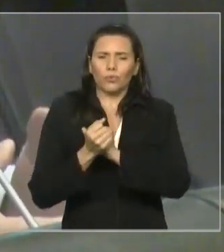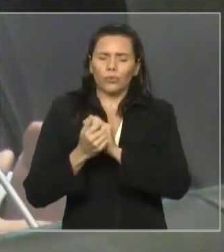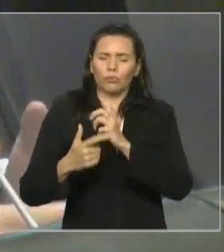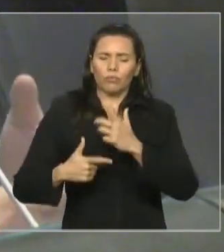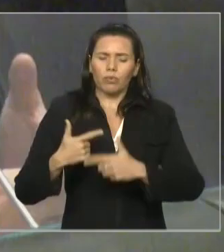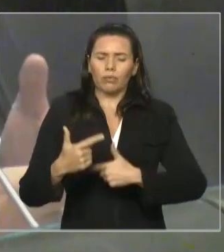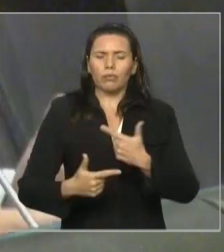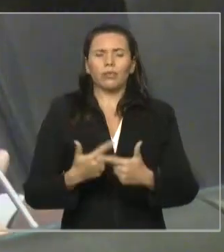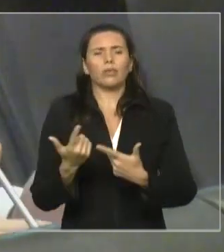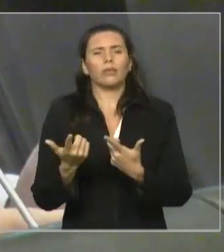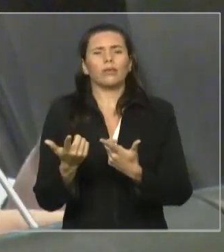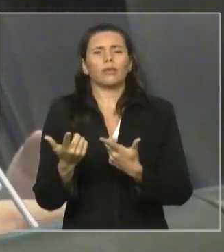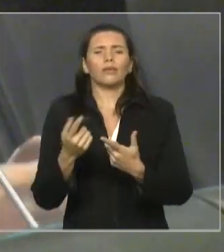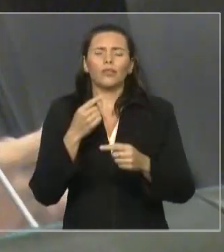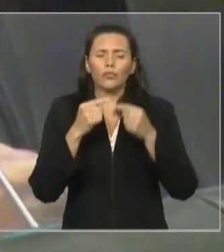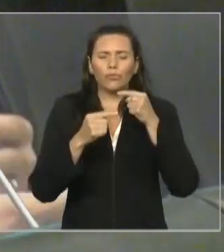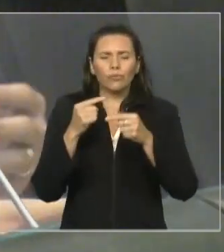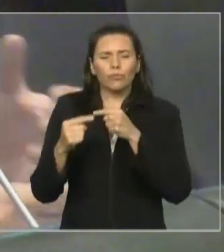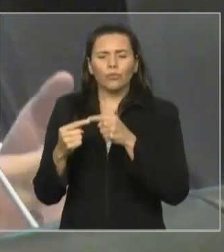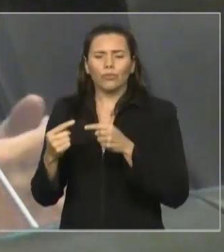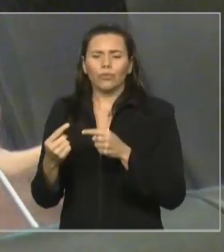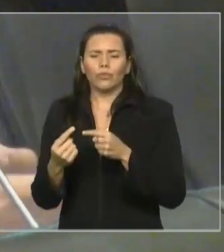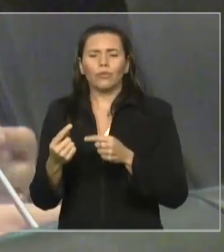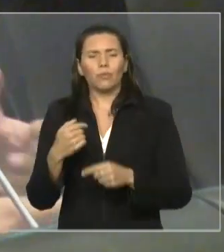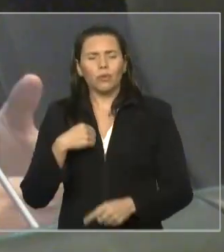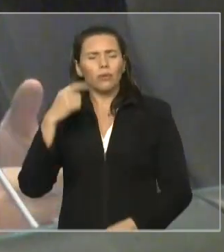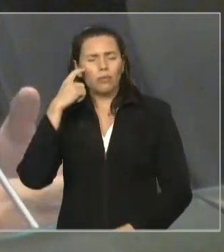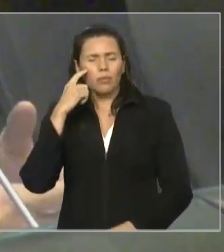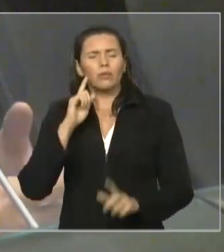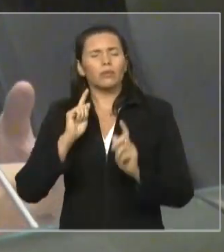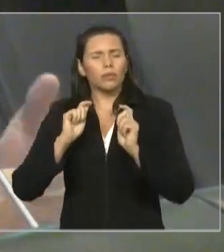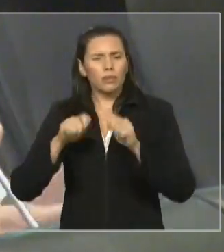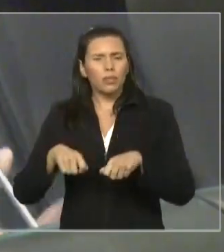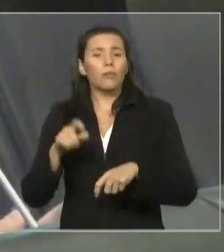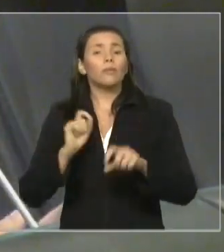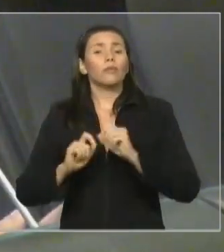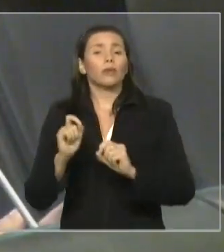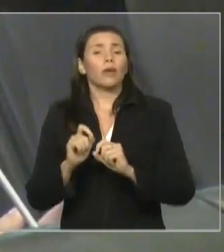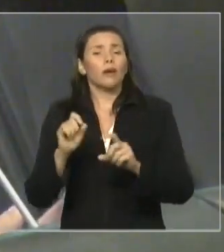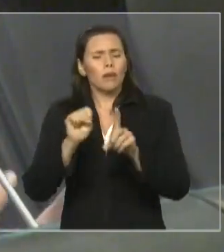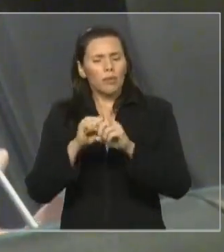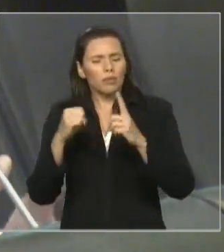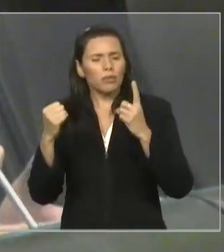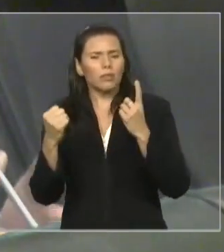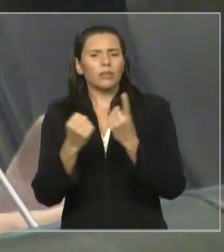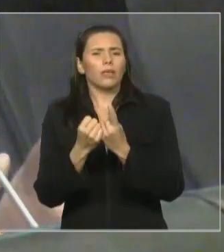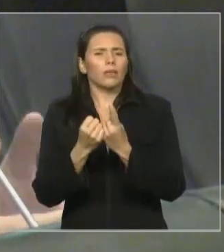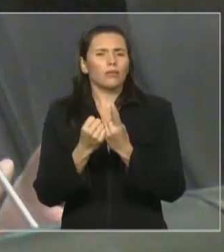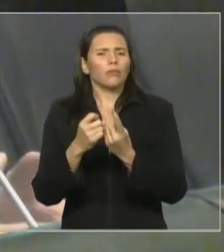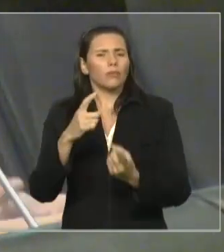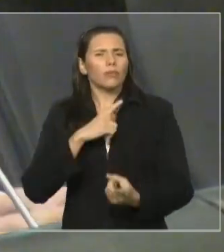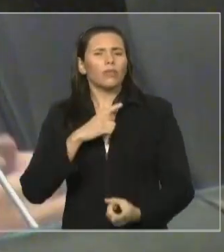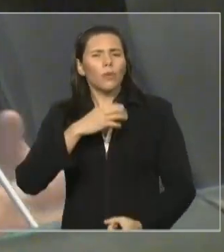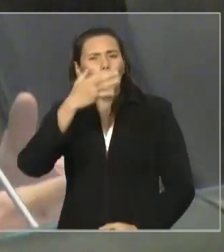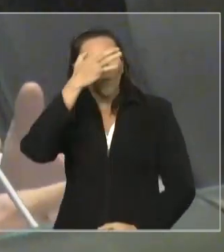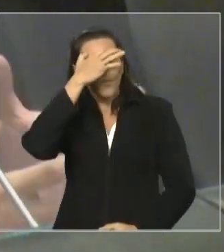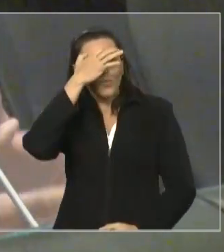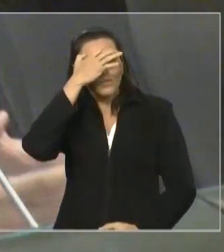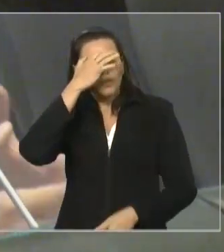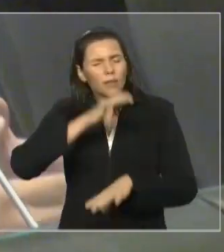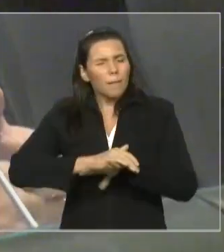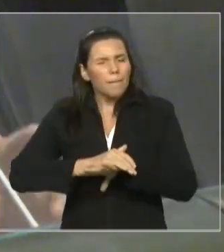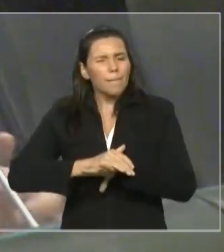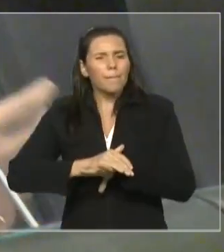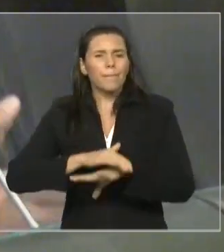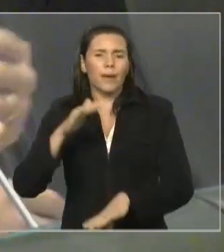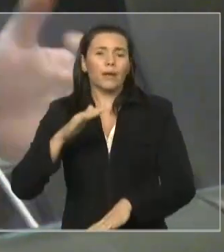a causa e sensibilizar, que a gente vai ter uma sociedade realmente mais consciente dessa importância, e quando a gente tem uma sociedade